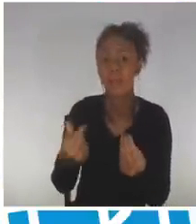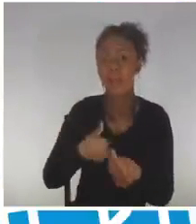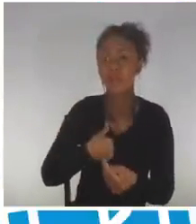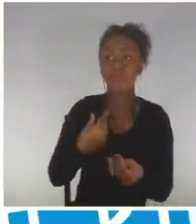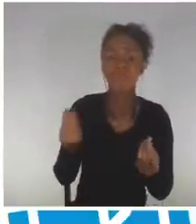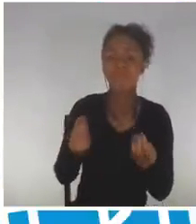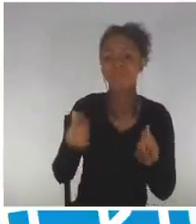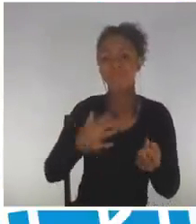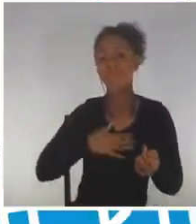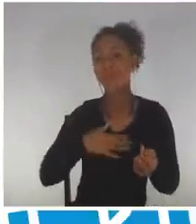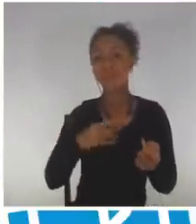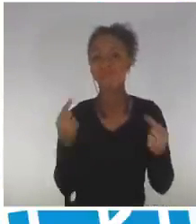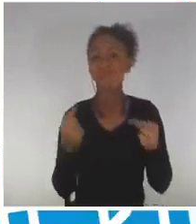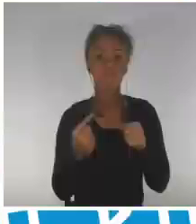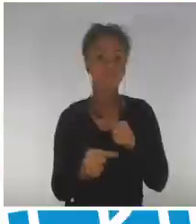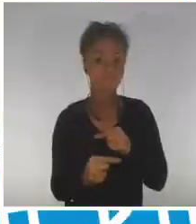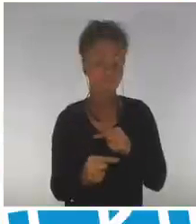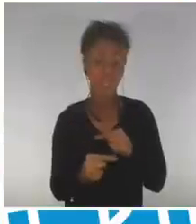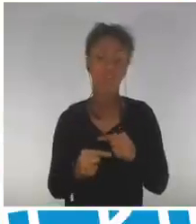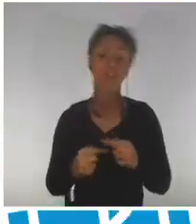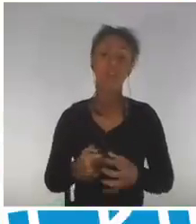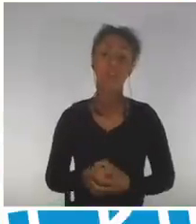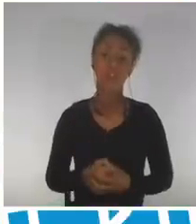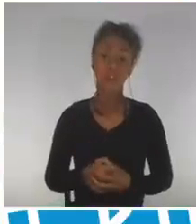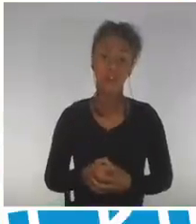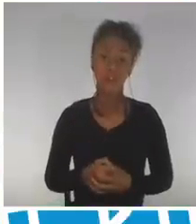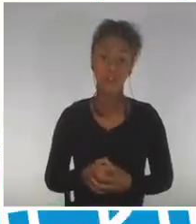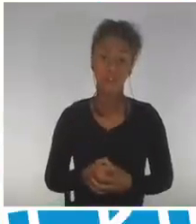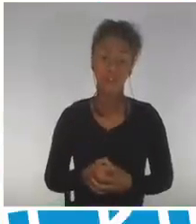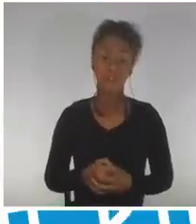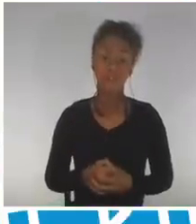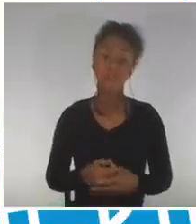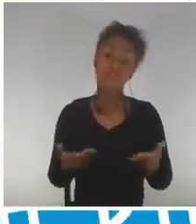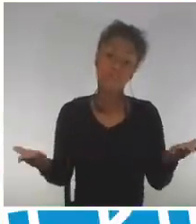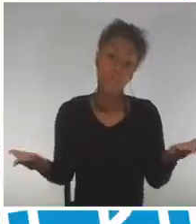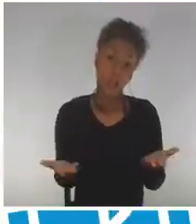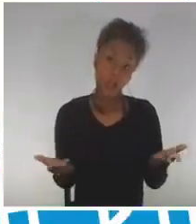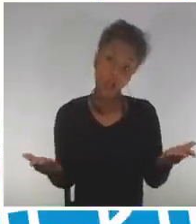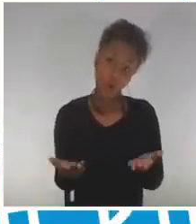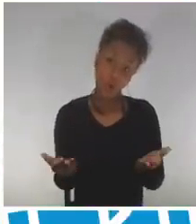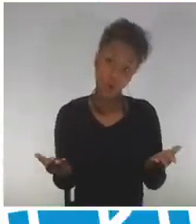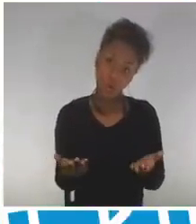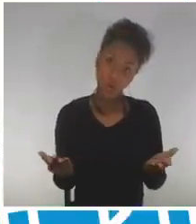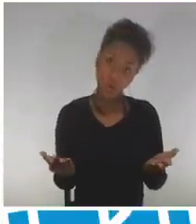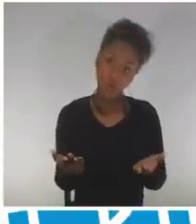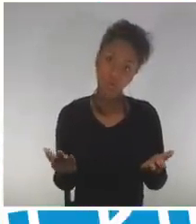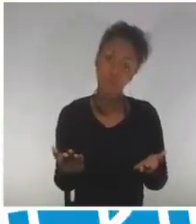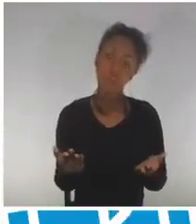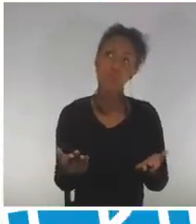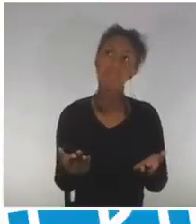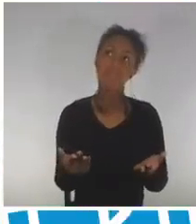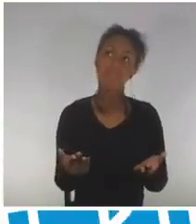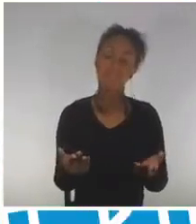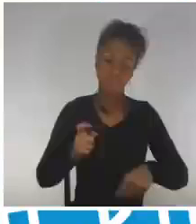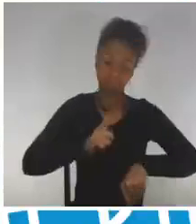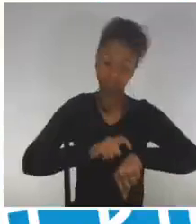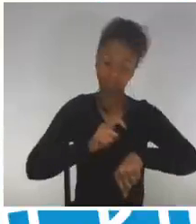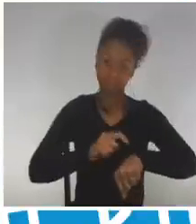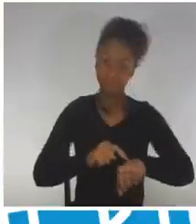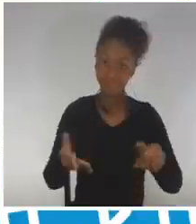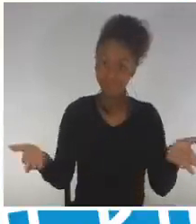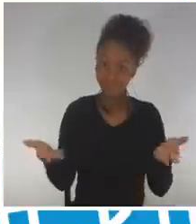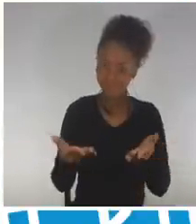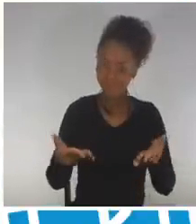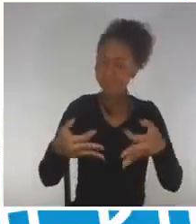sentido, mas nesse momento não há dúvida de que nós temos que ter